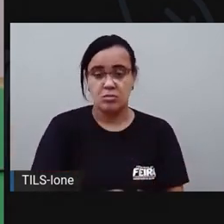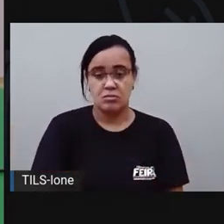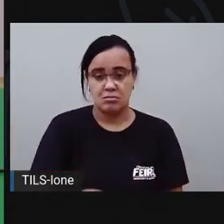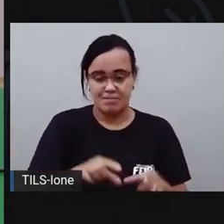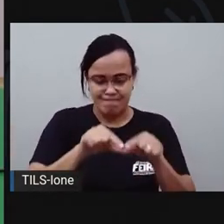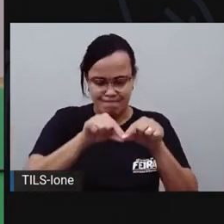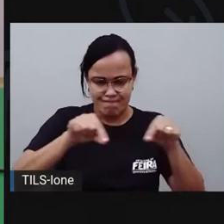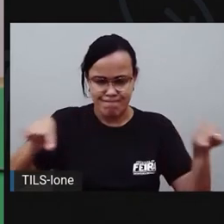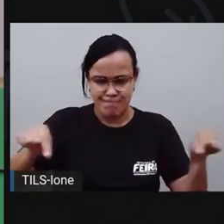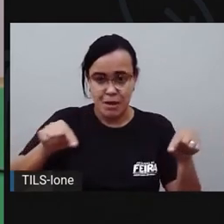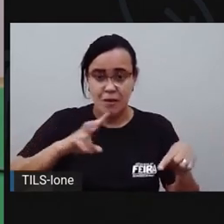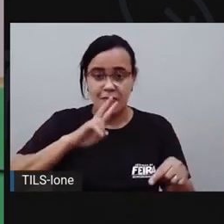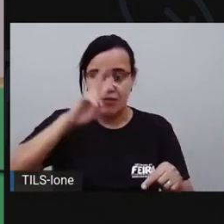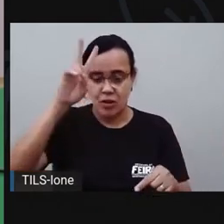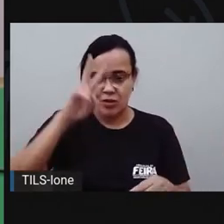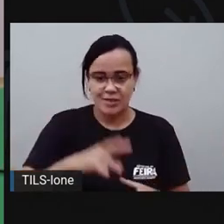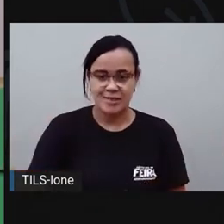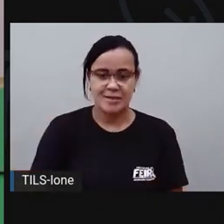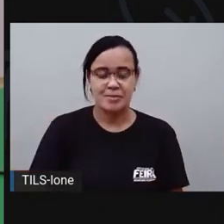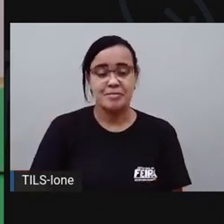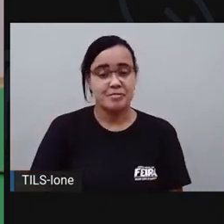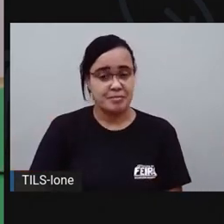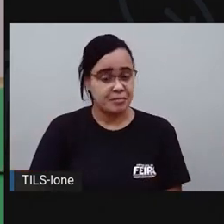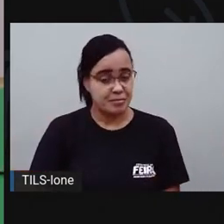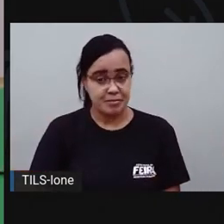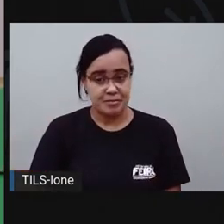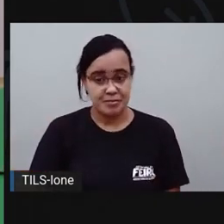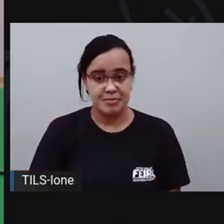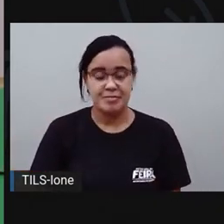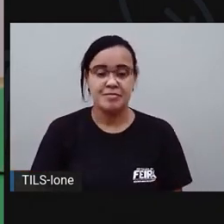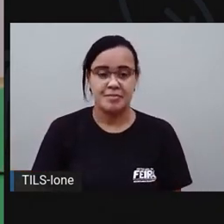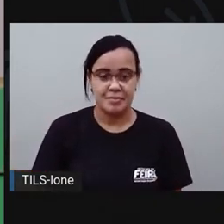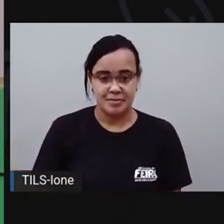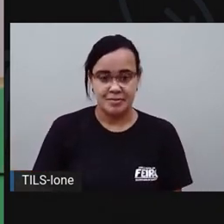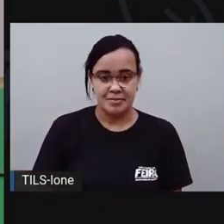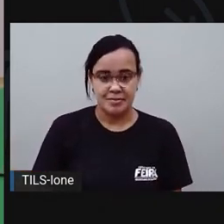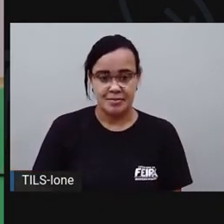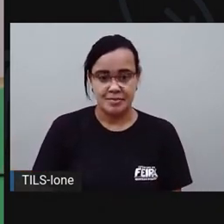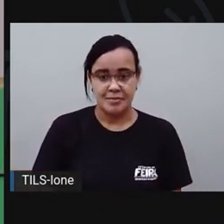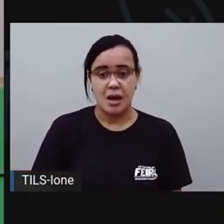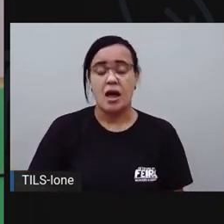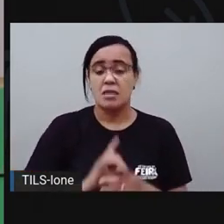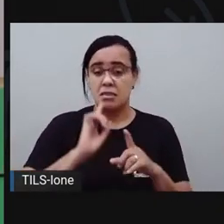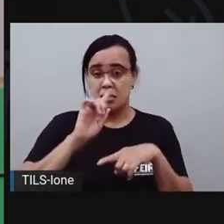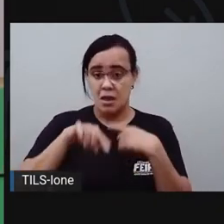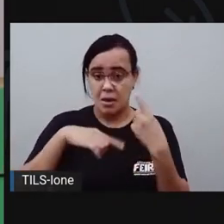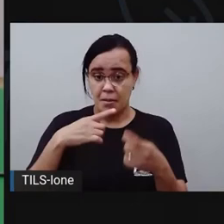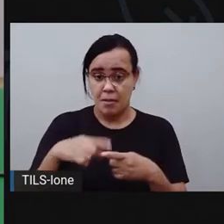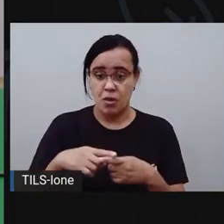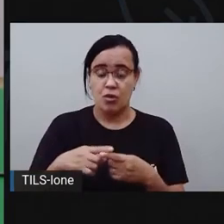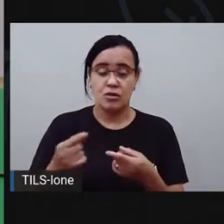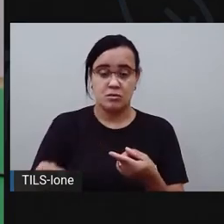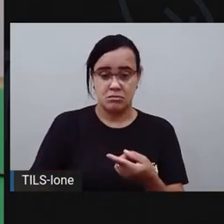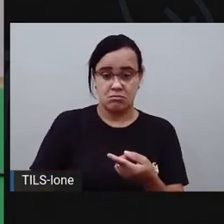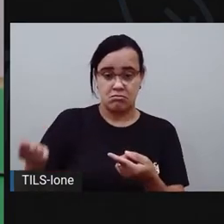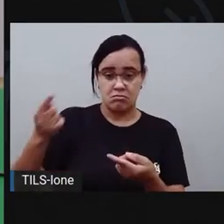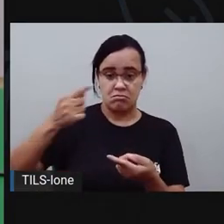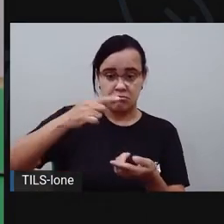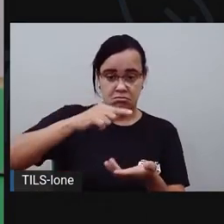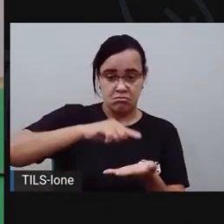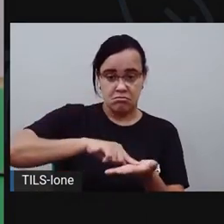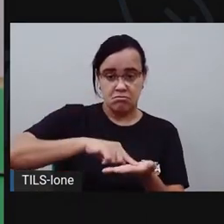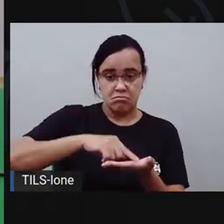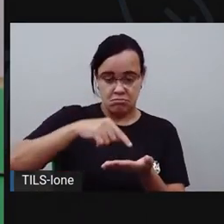força. Prontinho. Em seguida, você vai marcar novamente o meio desse retângulo que se